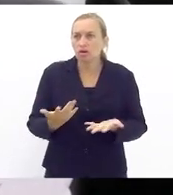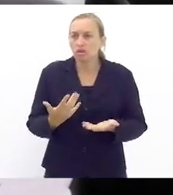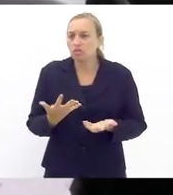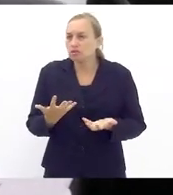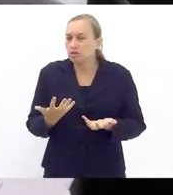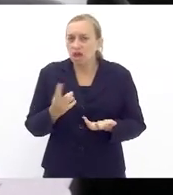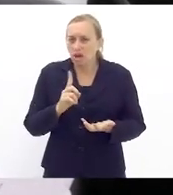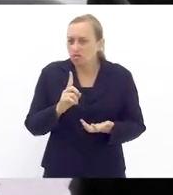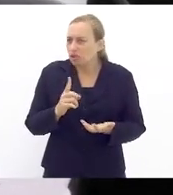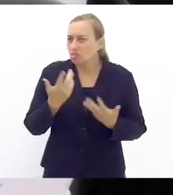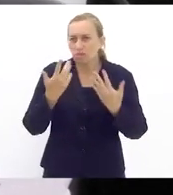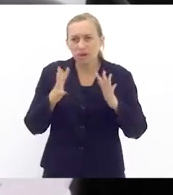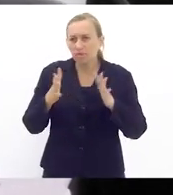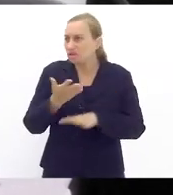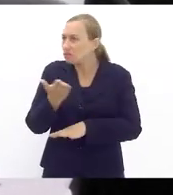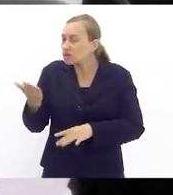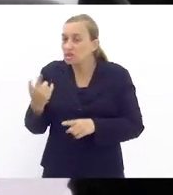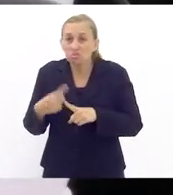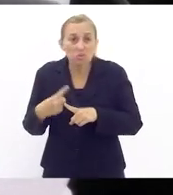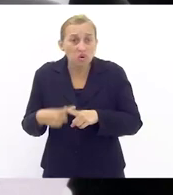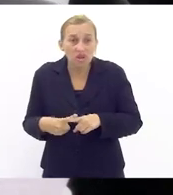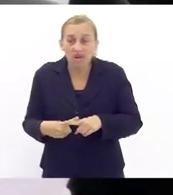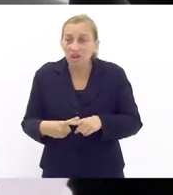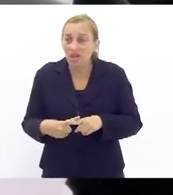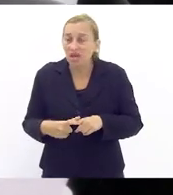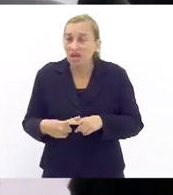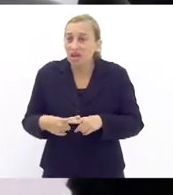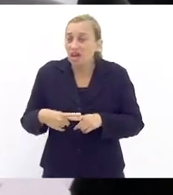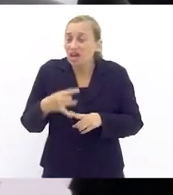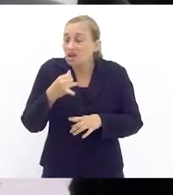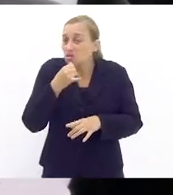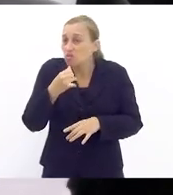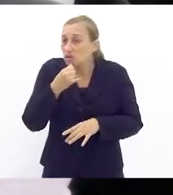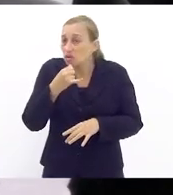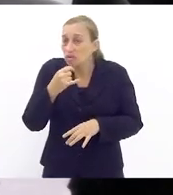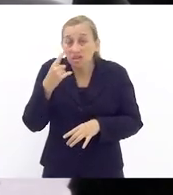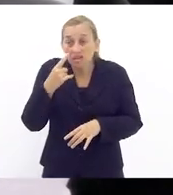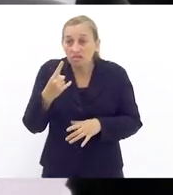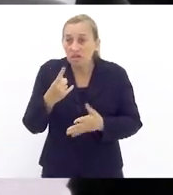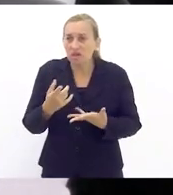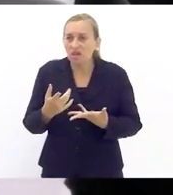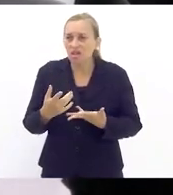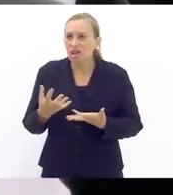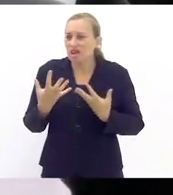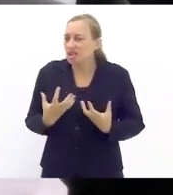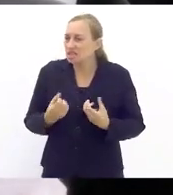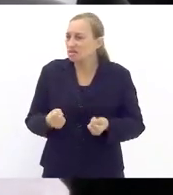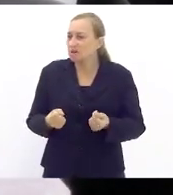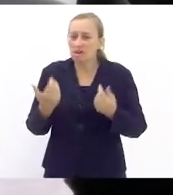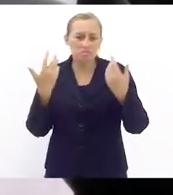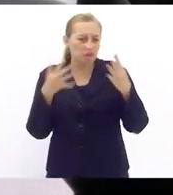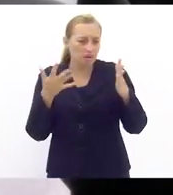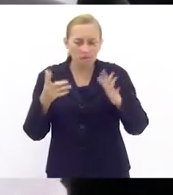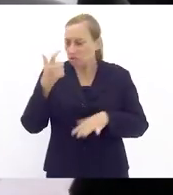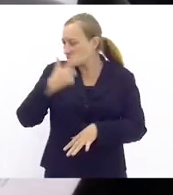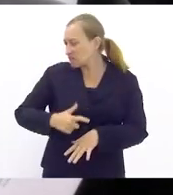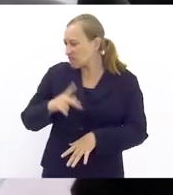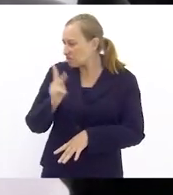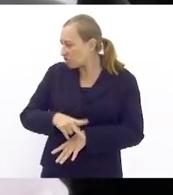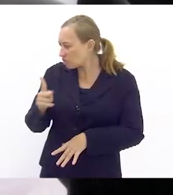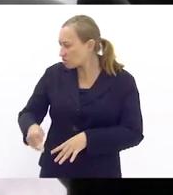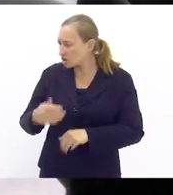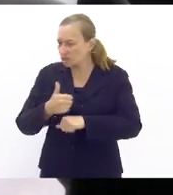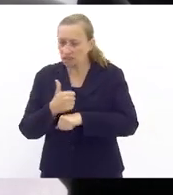parabenizar vocês por isso como eu sempre me doeu muito receber Parabéns por ser uma professora por atuar e trabalhar